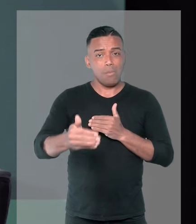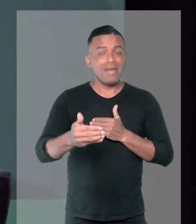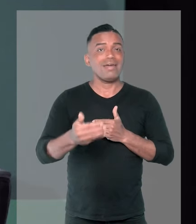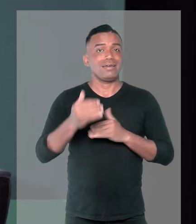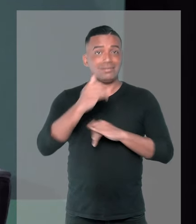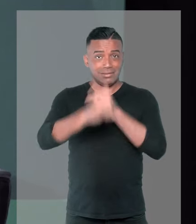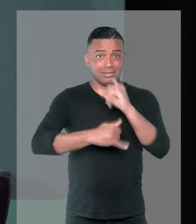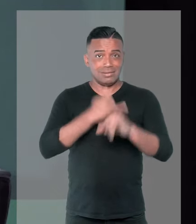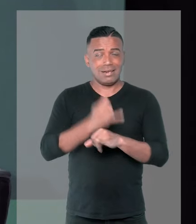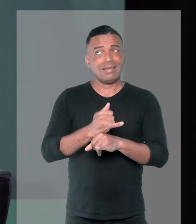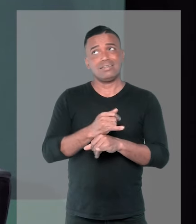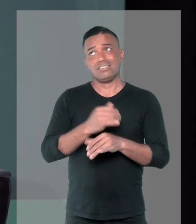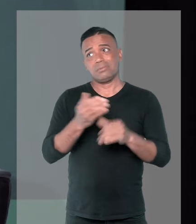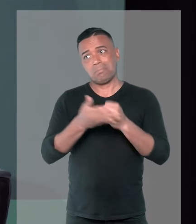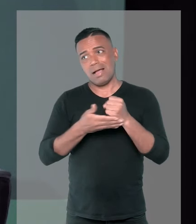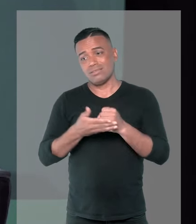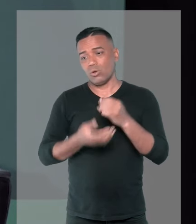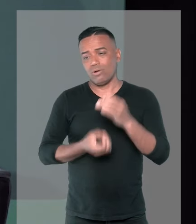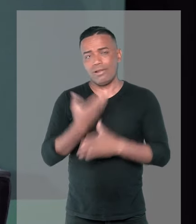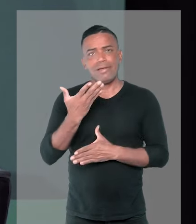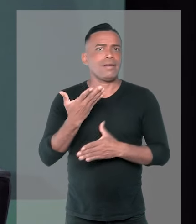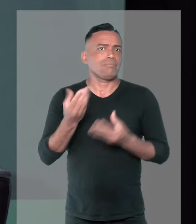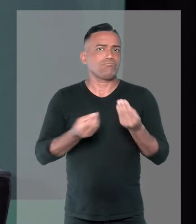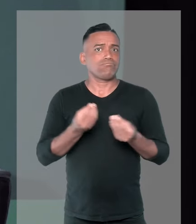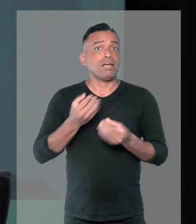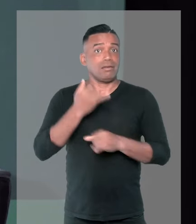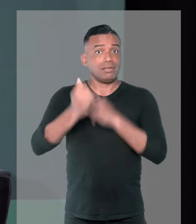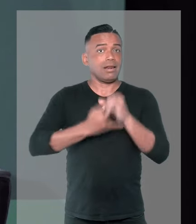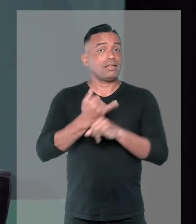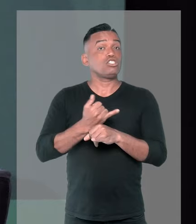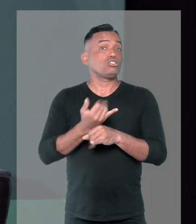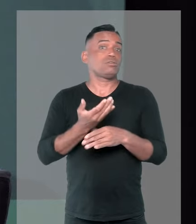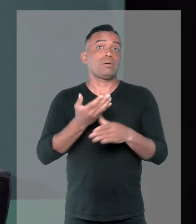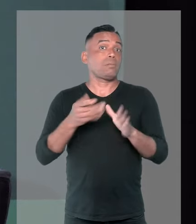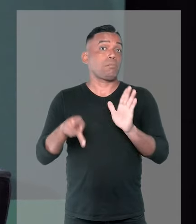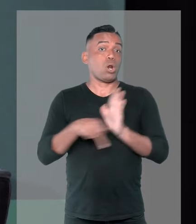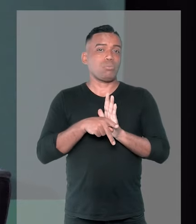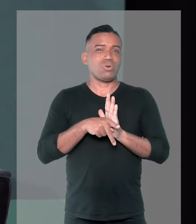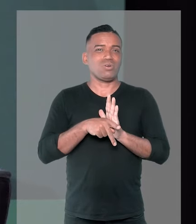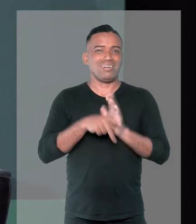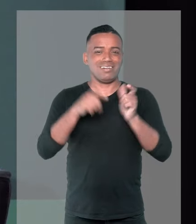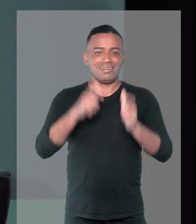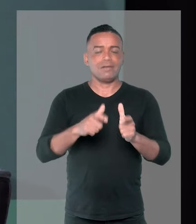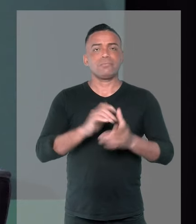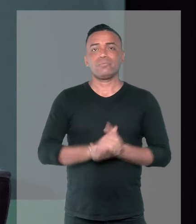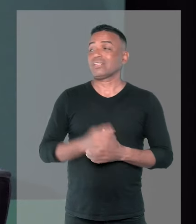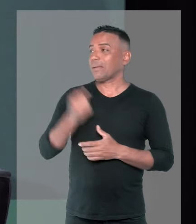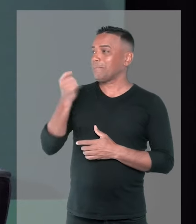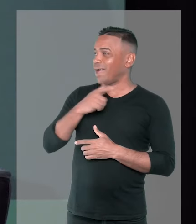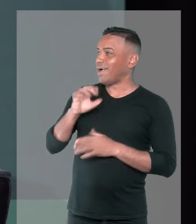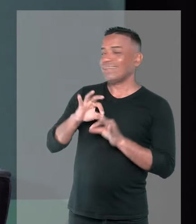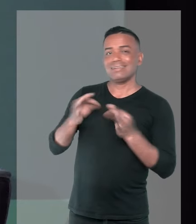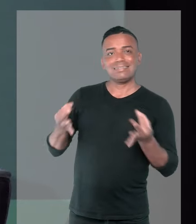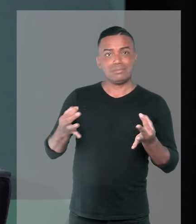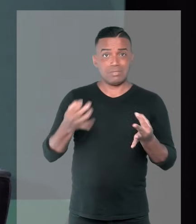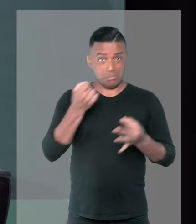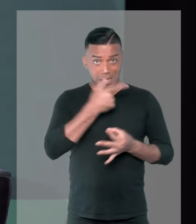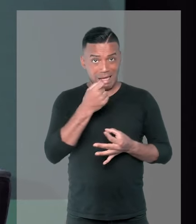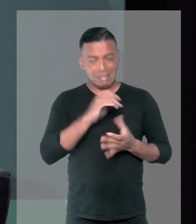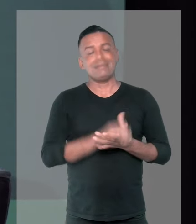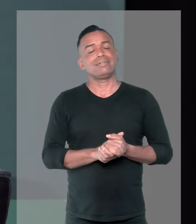basicamente o seguinte como é que você cria um negócio que usa a internet como Fundação aí a piada era a seguinte é simples você olha para um